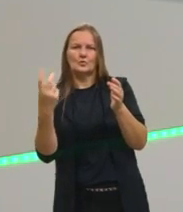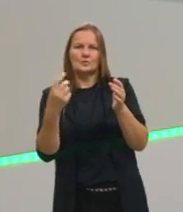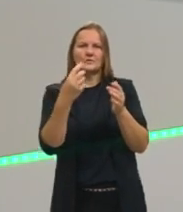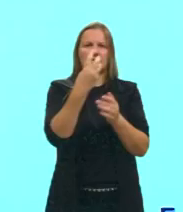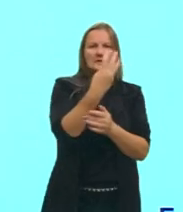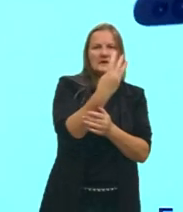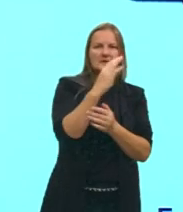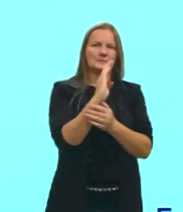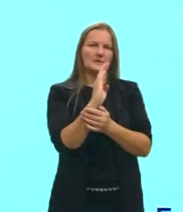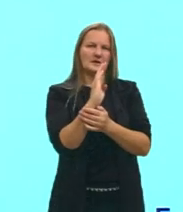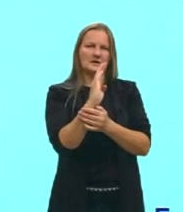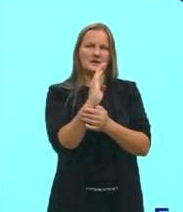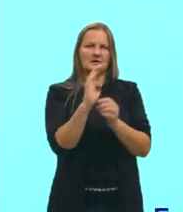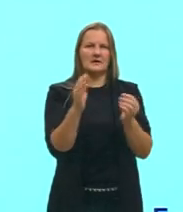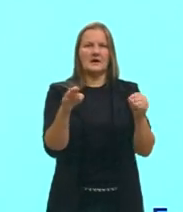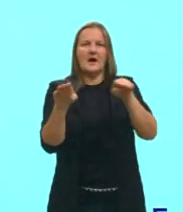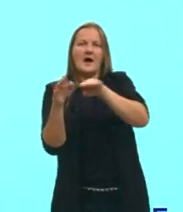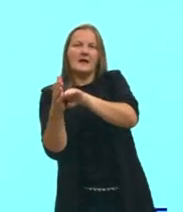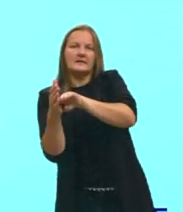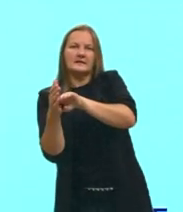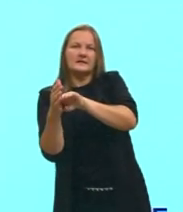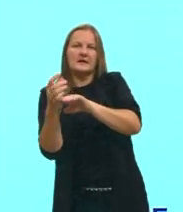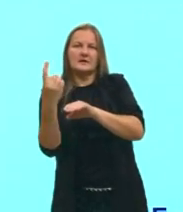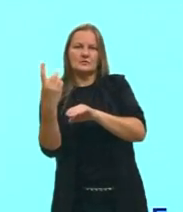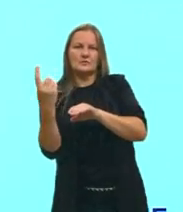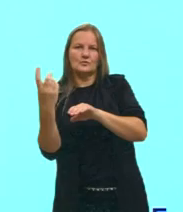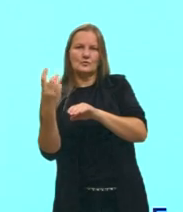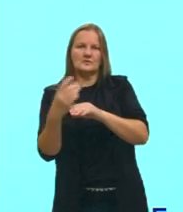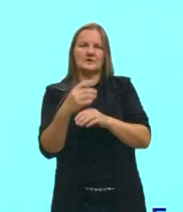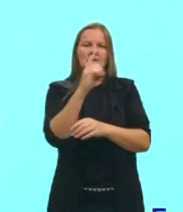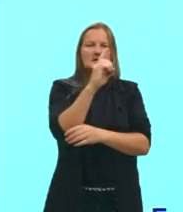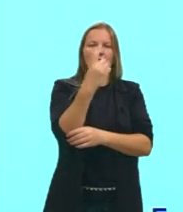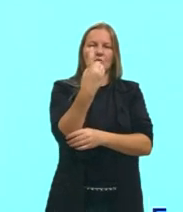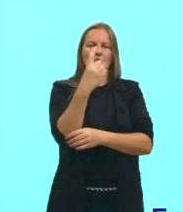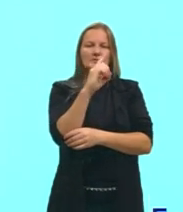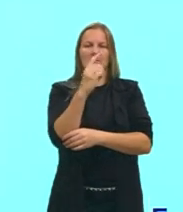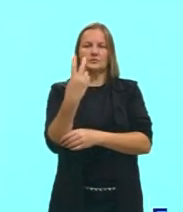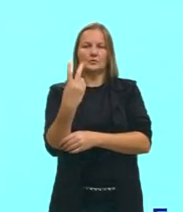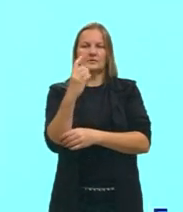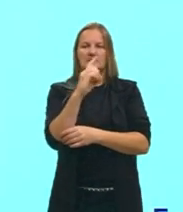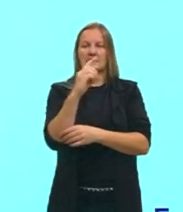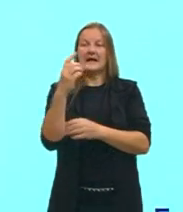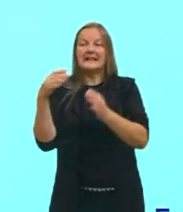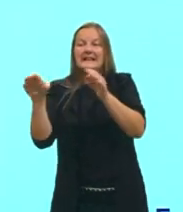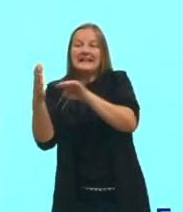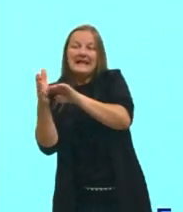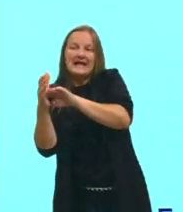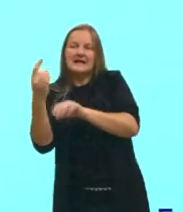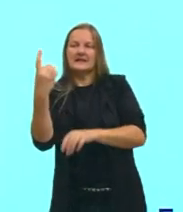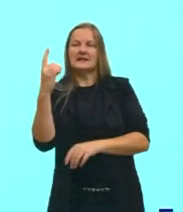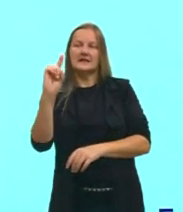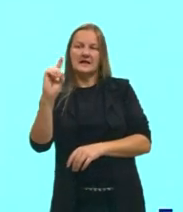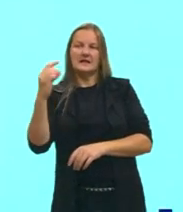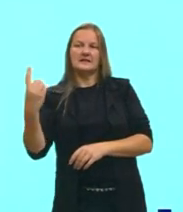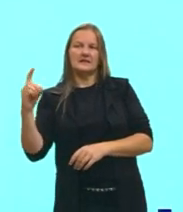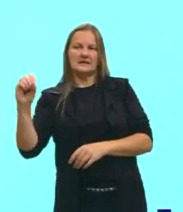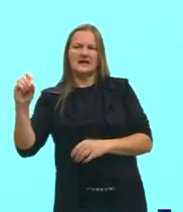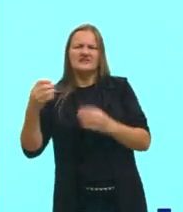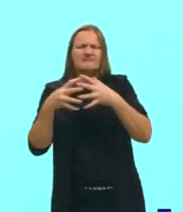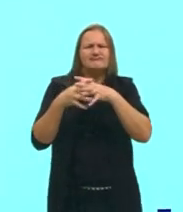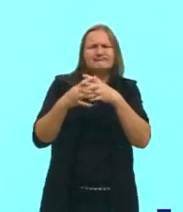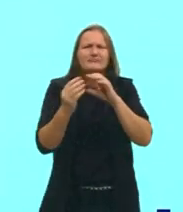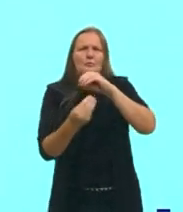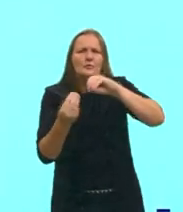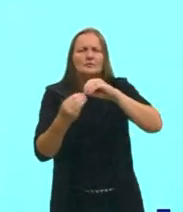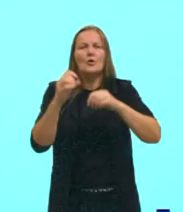ou 3 B na casa da família B ele vai ter distribuição de um de dois até ter dessa então aqui é um pouquinho mais confuso